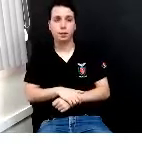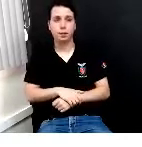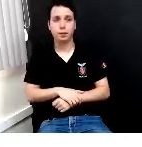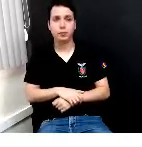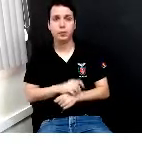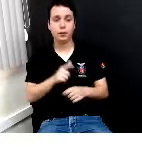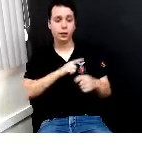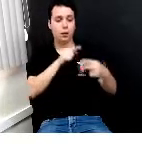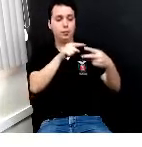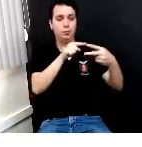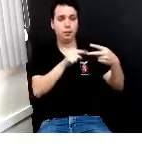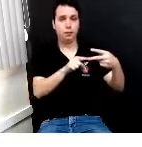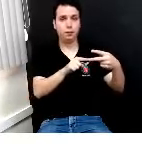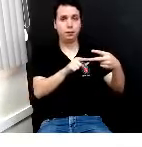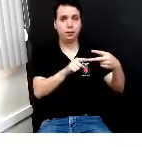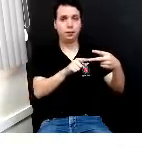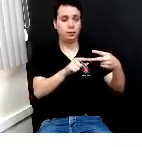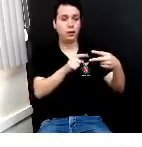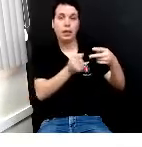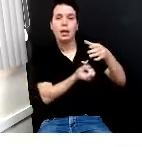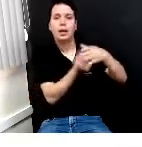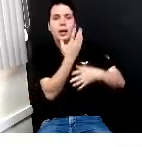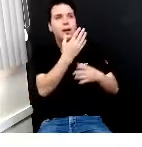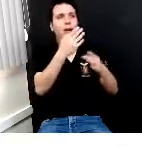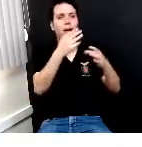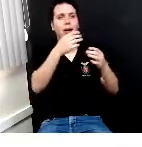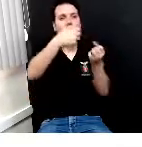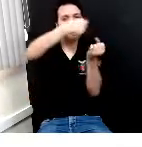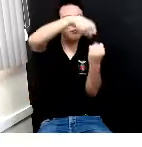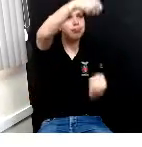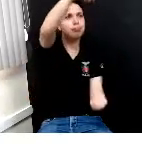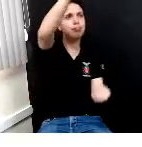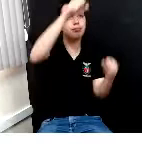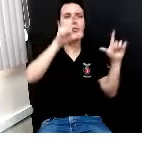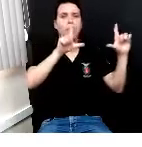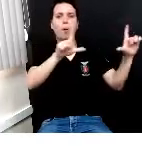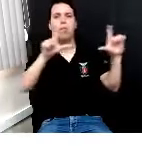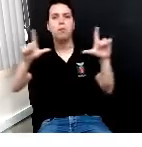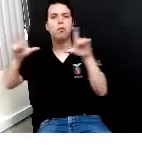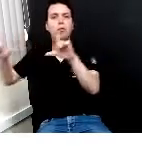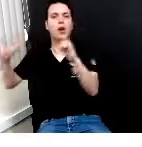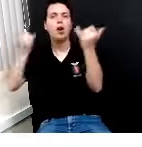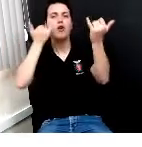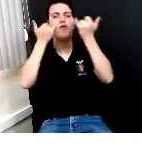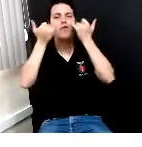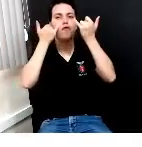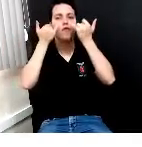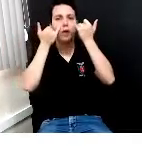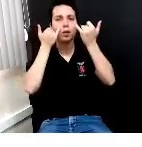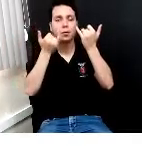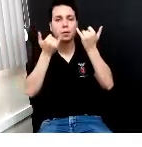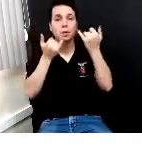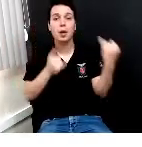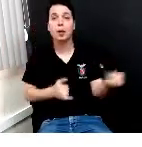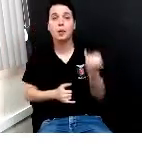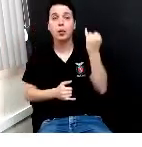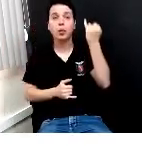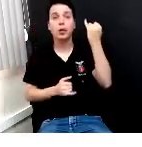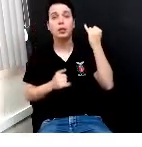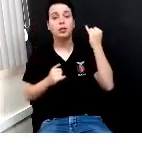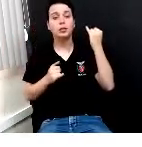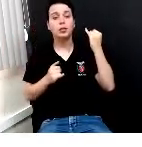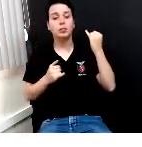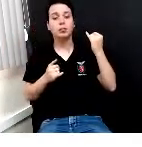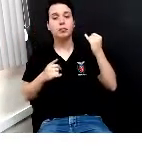possibilidades de abordagem. Construção de murais informativos, rodas de conversa. O importante é mobilizar todos os atores